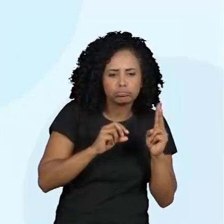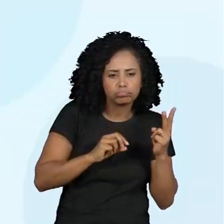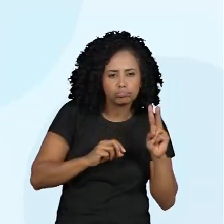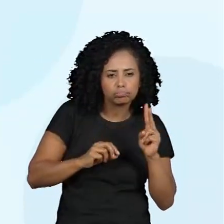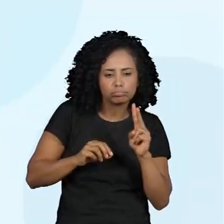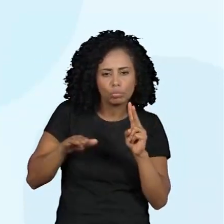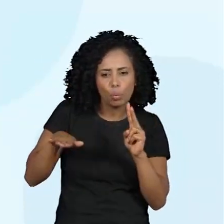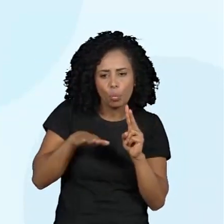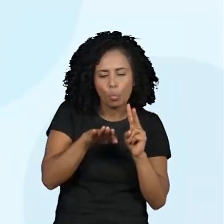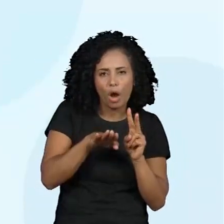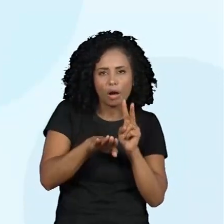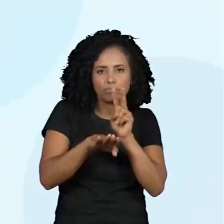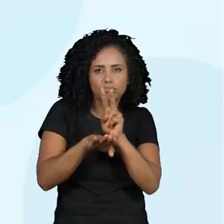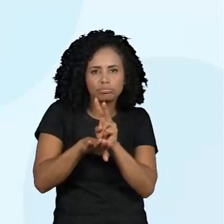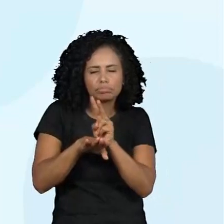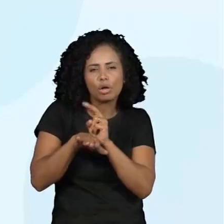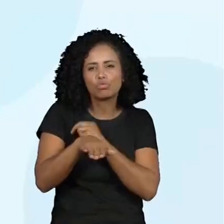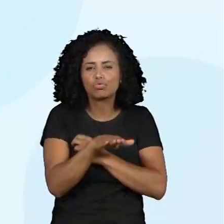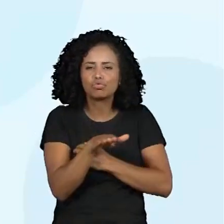saíram pela estrada.